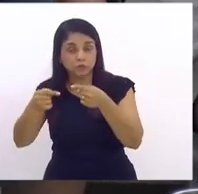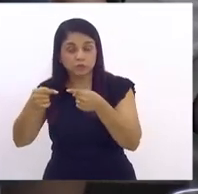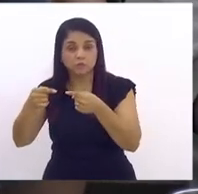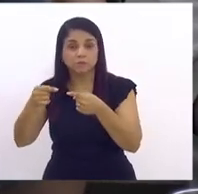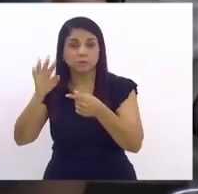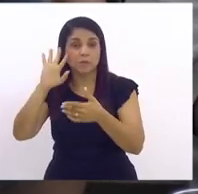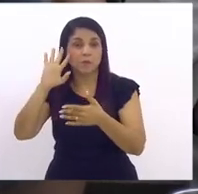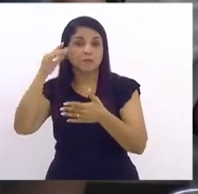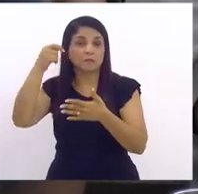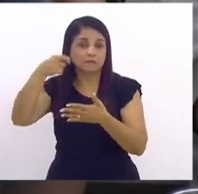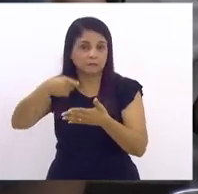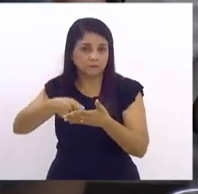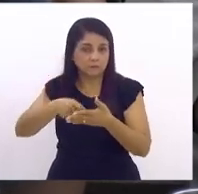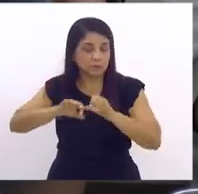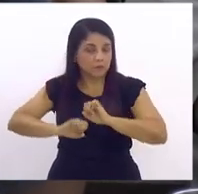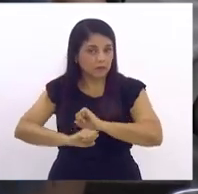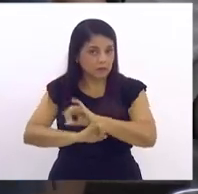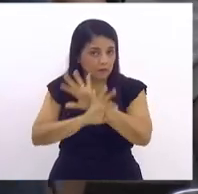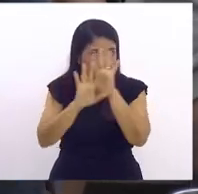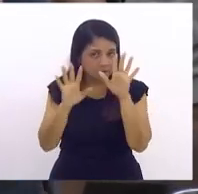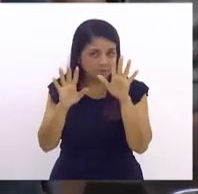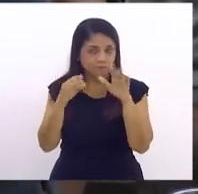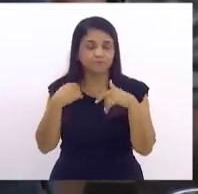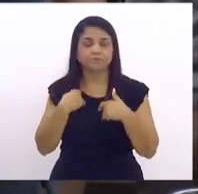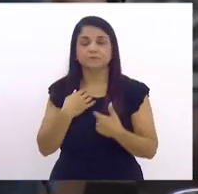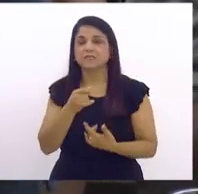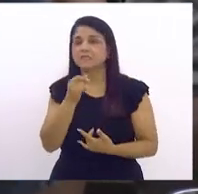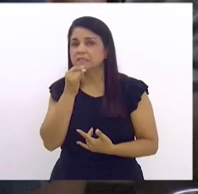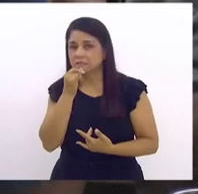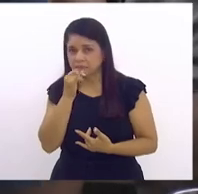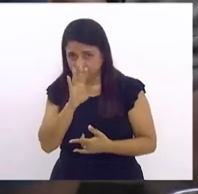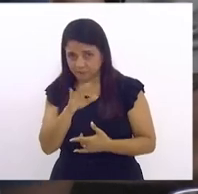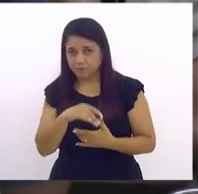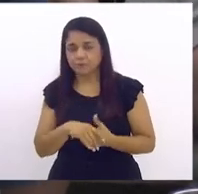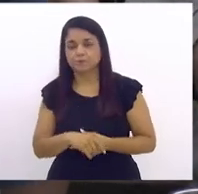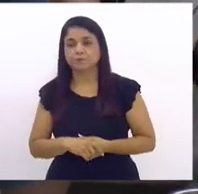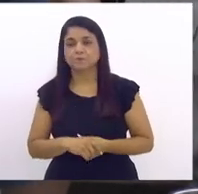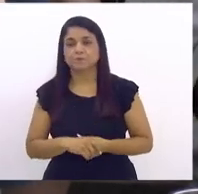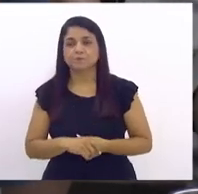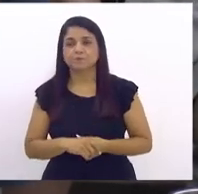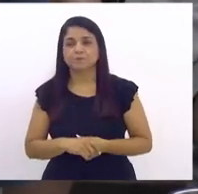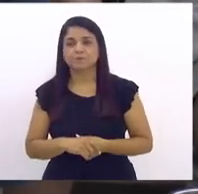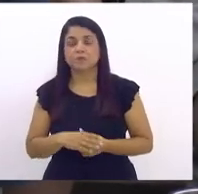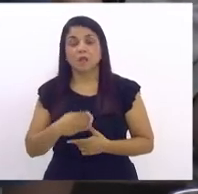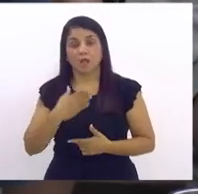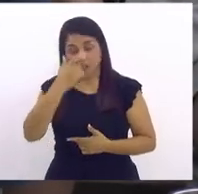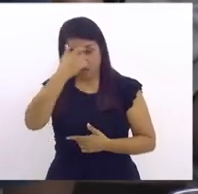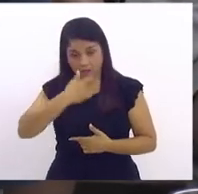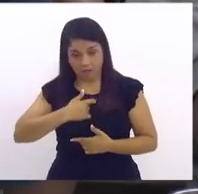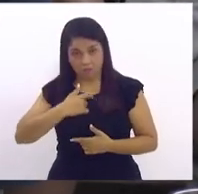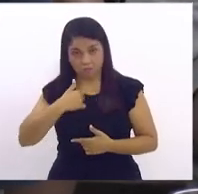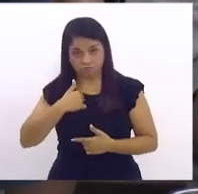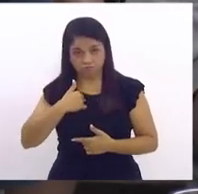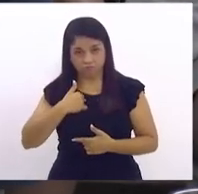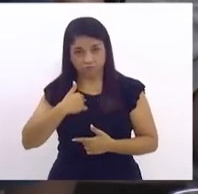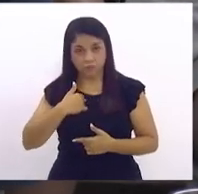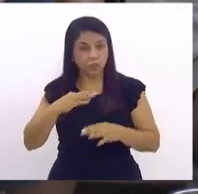definição clara. Por exemplo, eu seguidamente, em